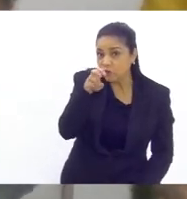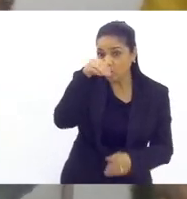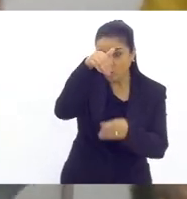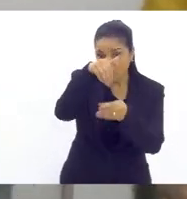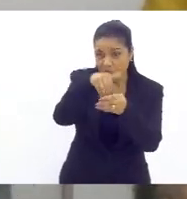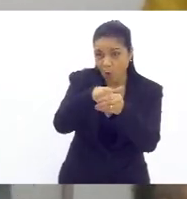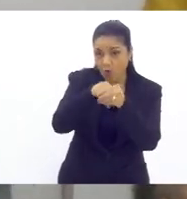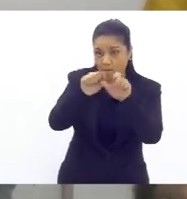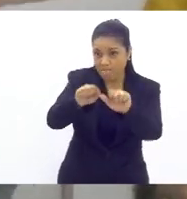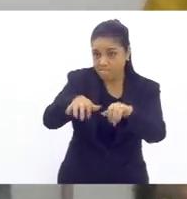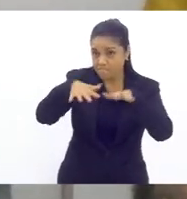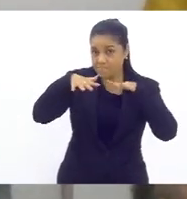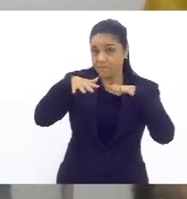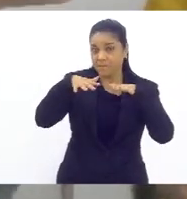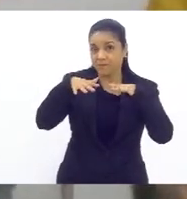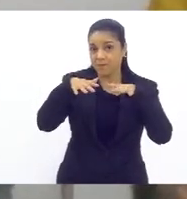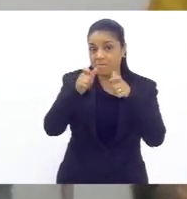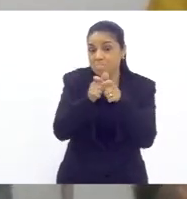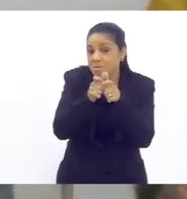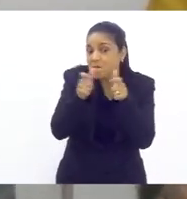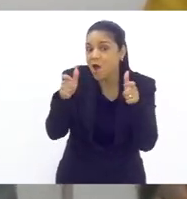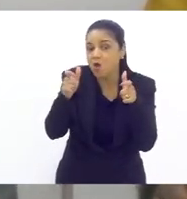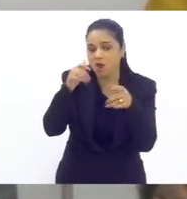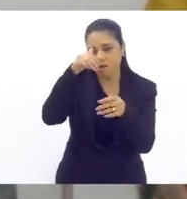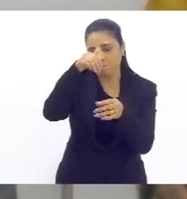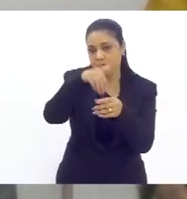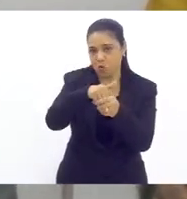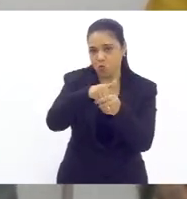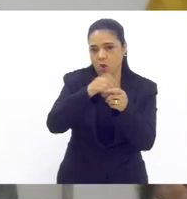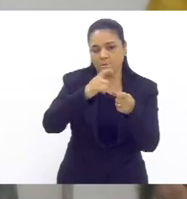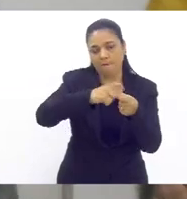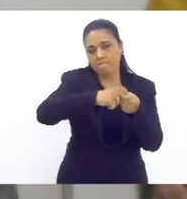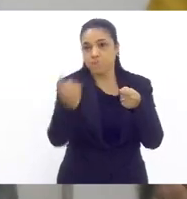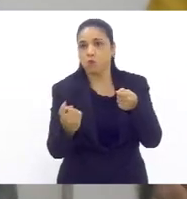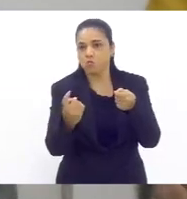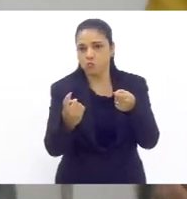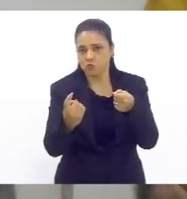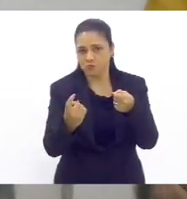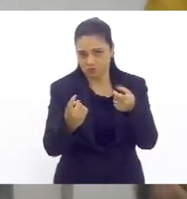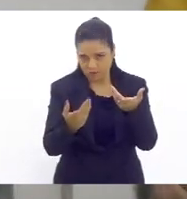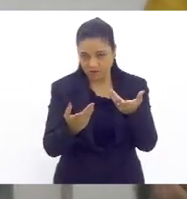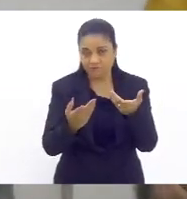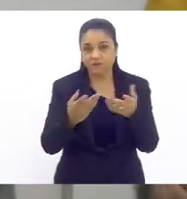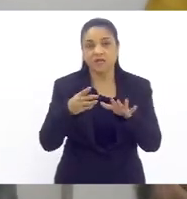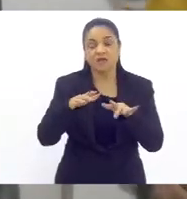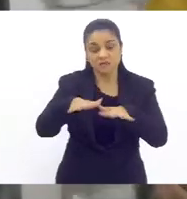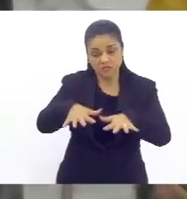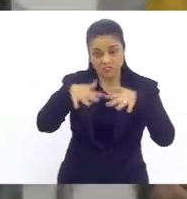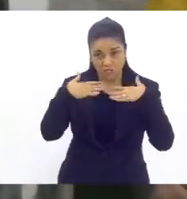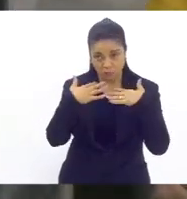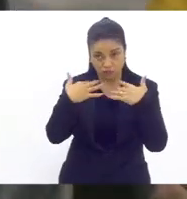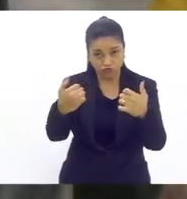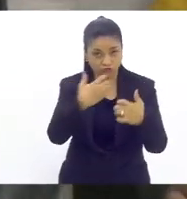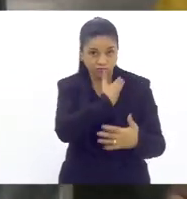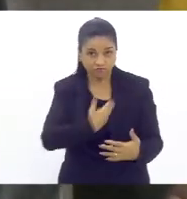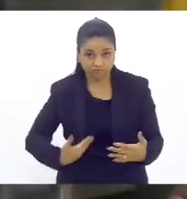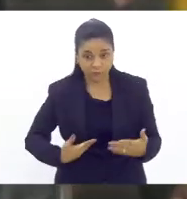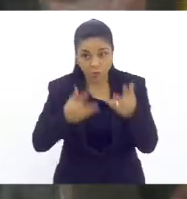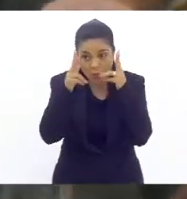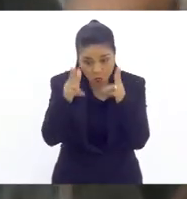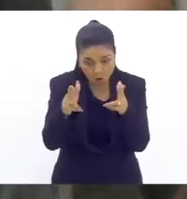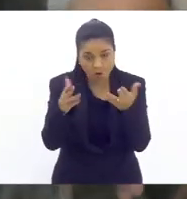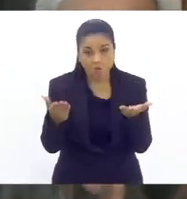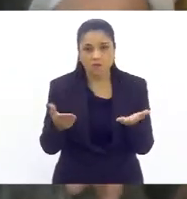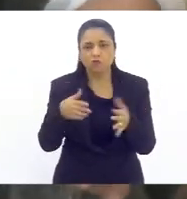maioria simples é ter maioria absoluta para derrubar um vento o que que eu fiz nas audiências públicas como essas eu chamei